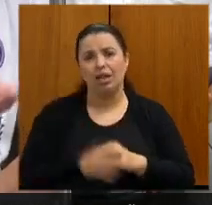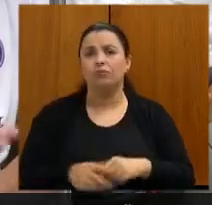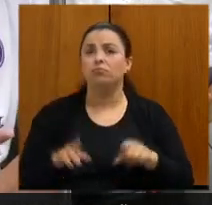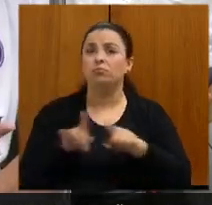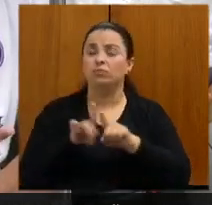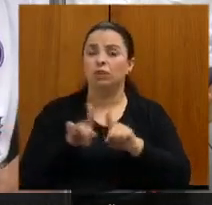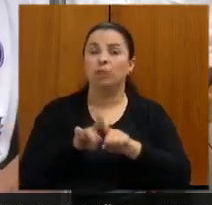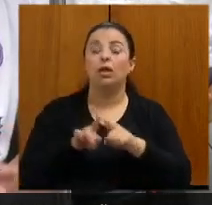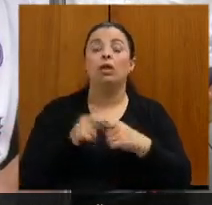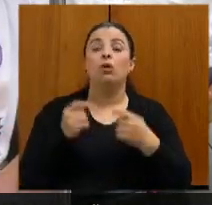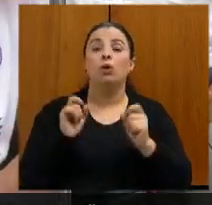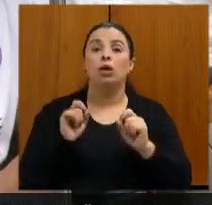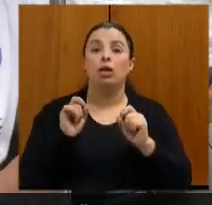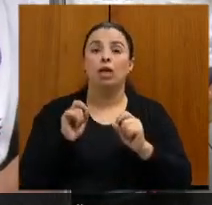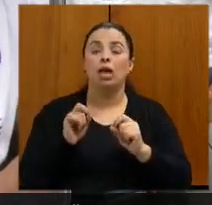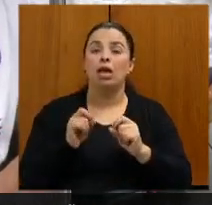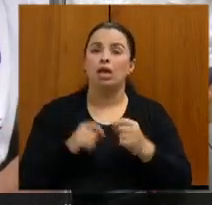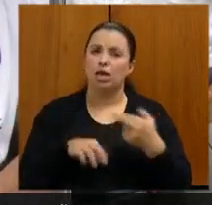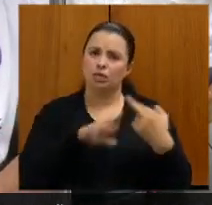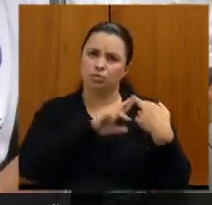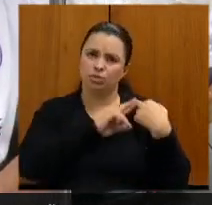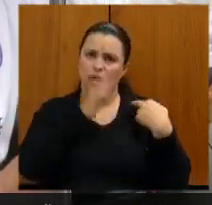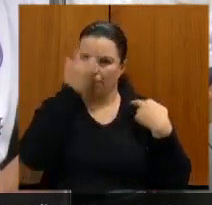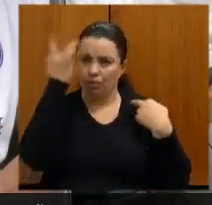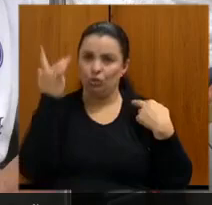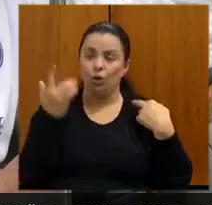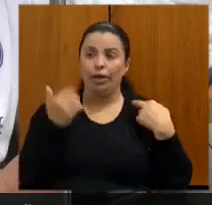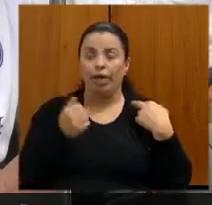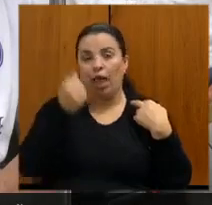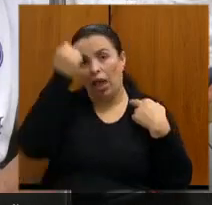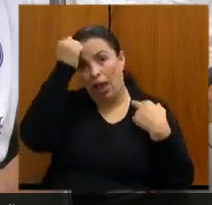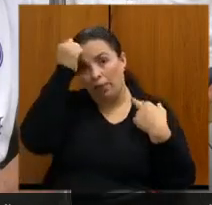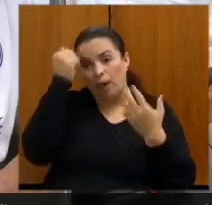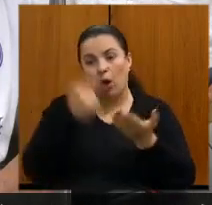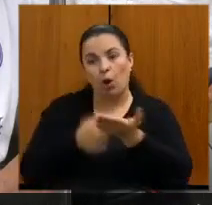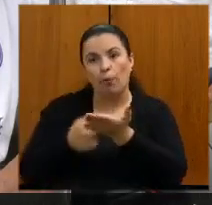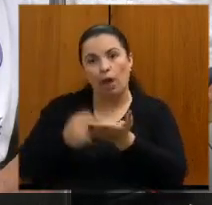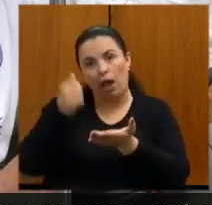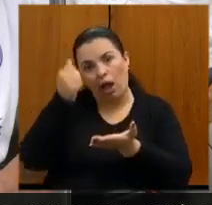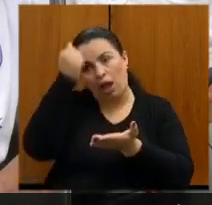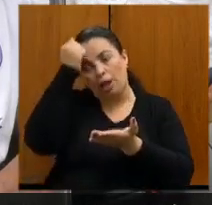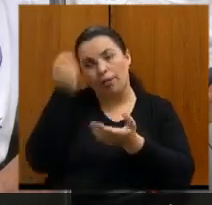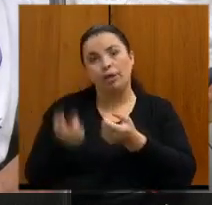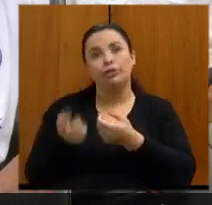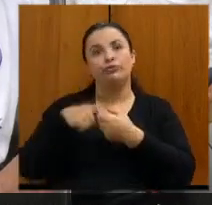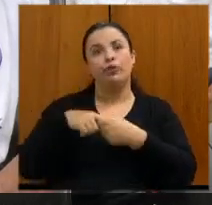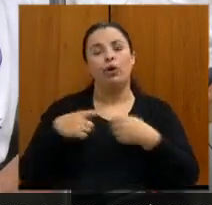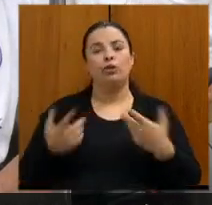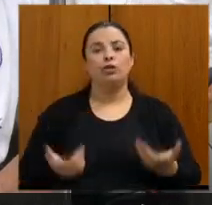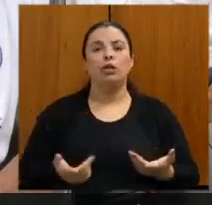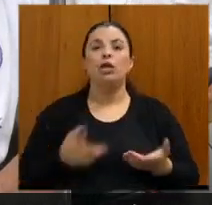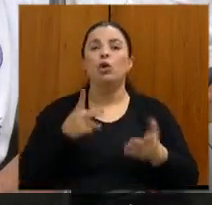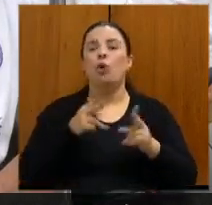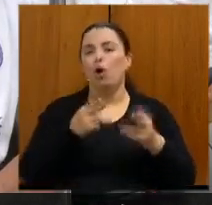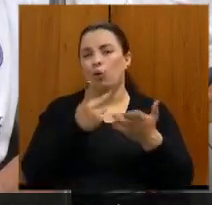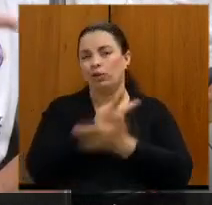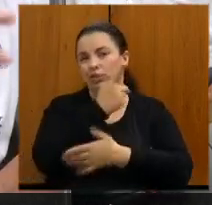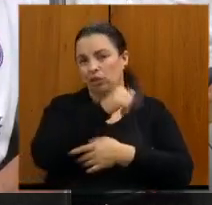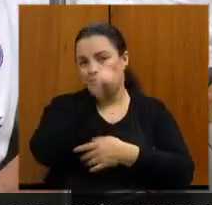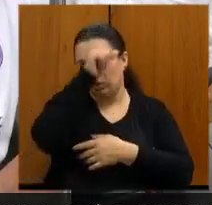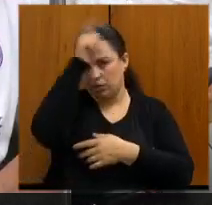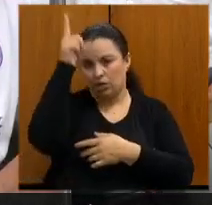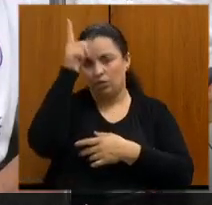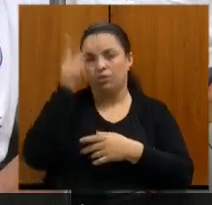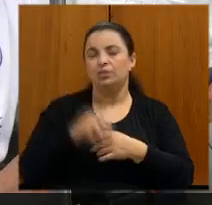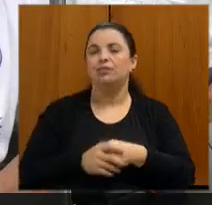tipo de responsabilização para quem volta atrás em acordos como a gente tá vendo aconteceu lá em Santa Luzia e é isso queria agradecer